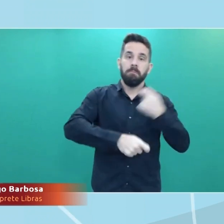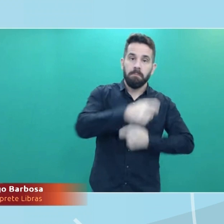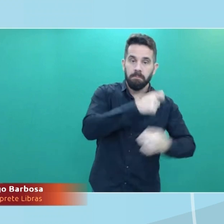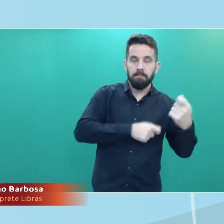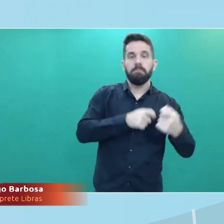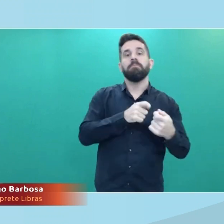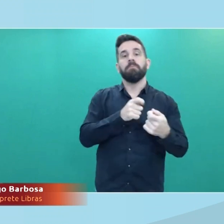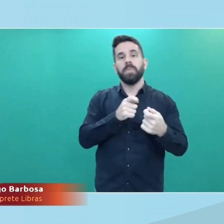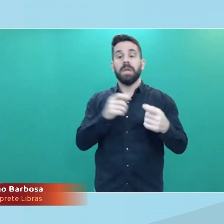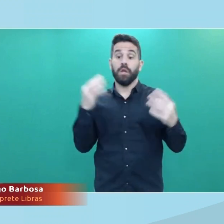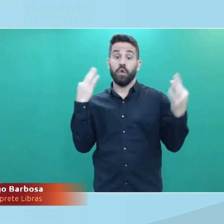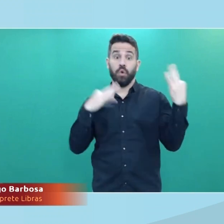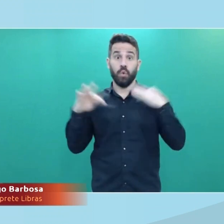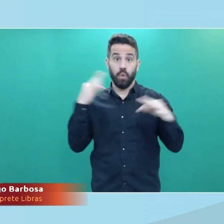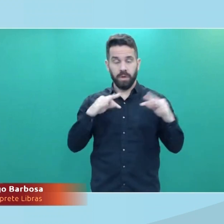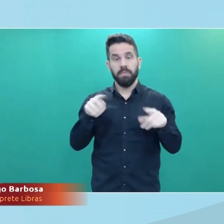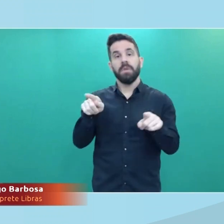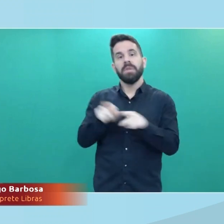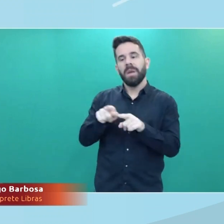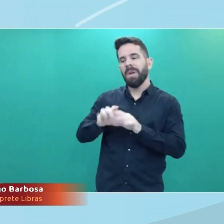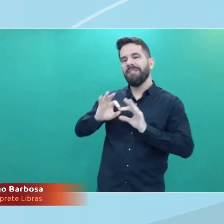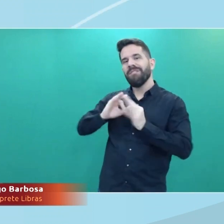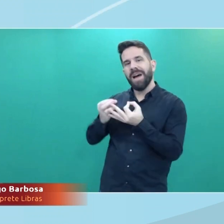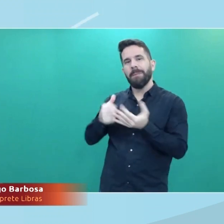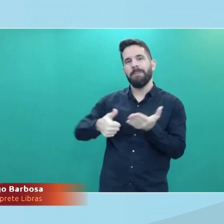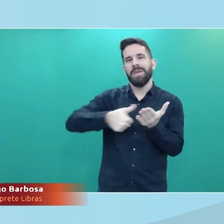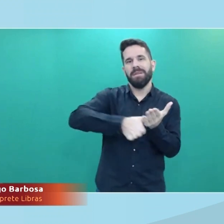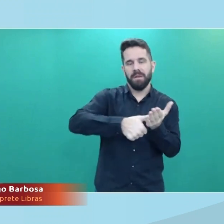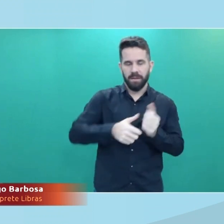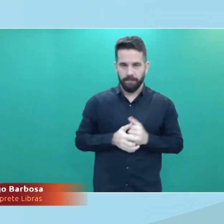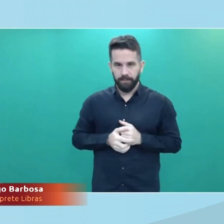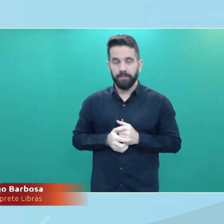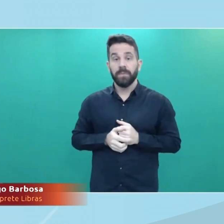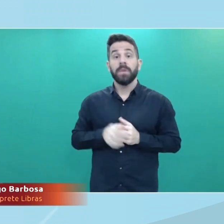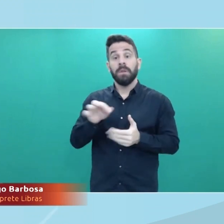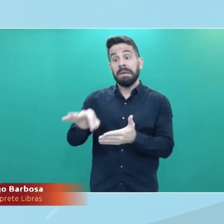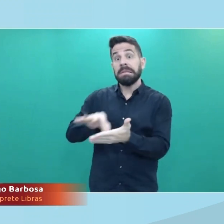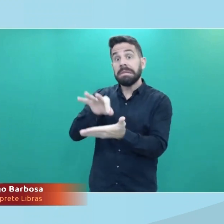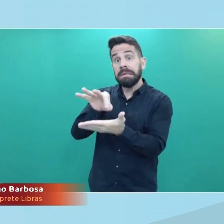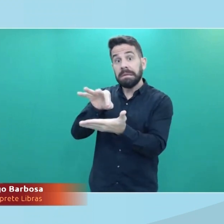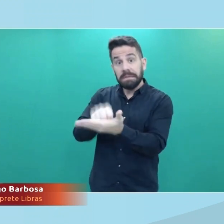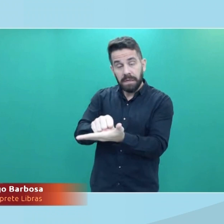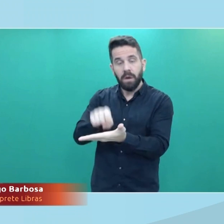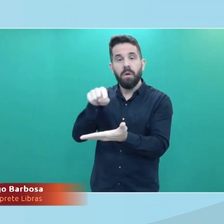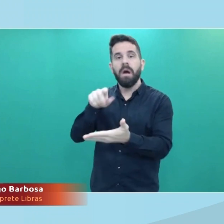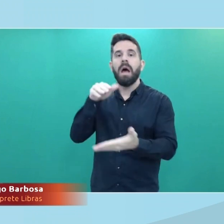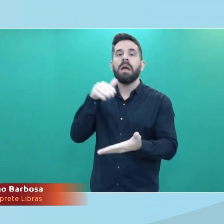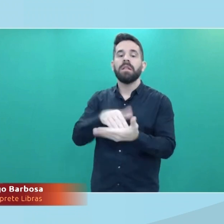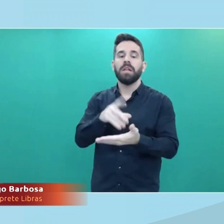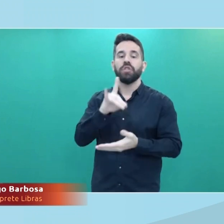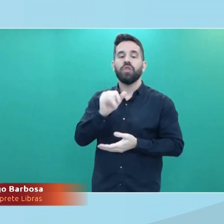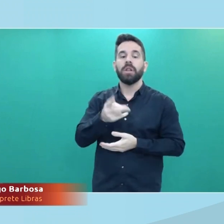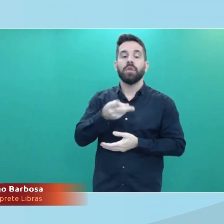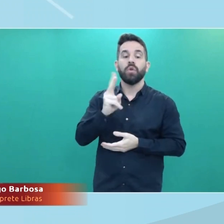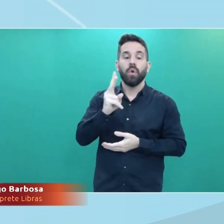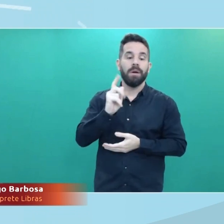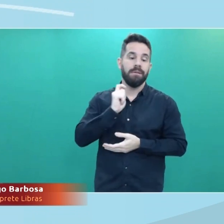As inscrições podem ser feitas até o dia 2 de abril pelo site sesc.go.com.br.